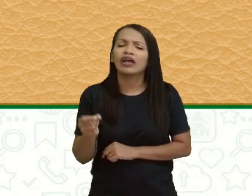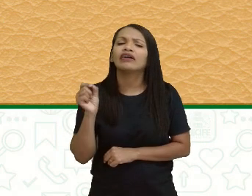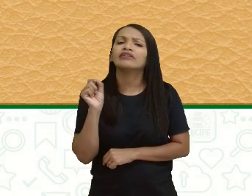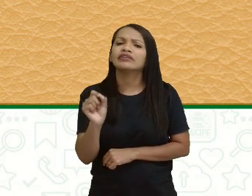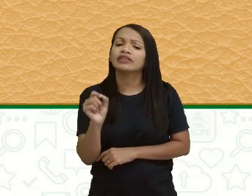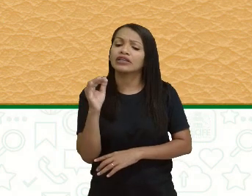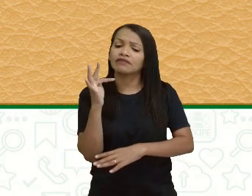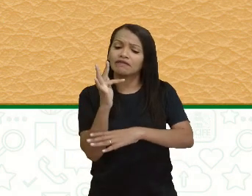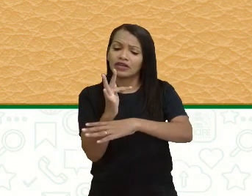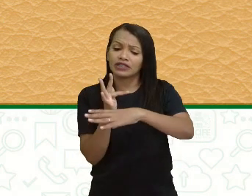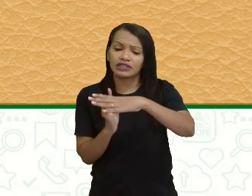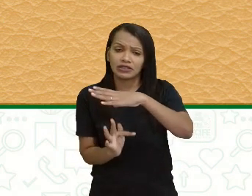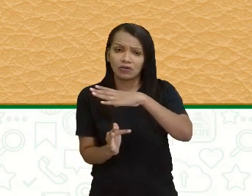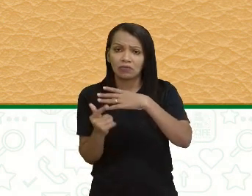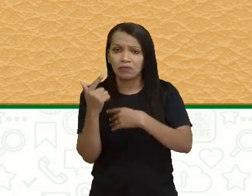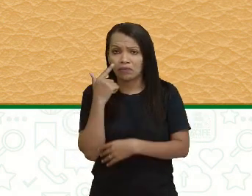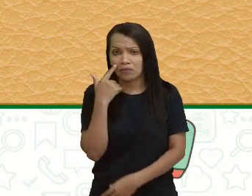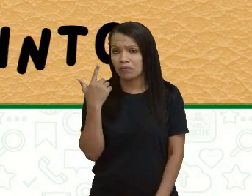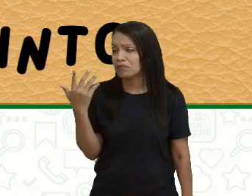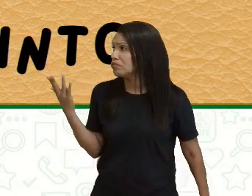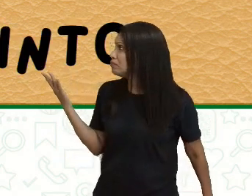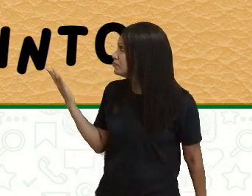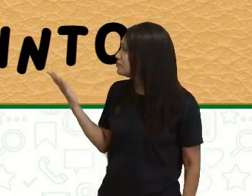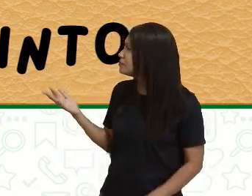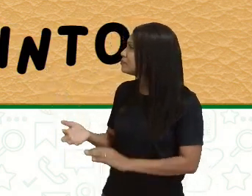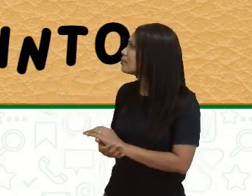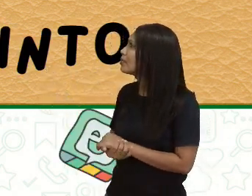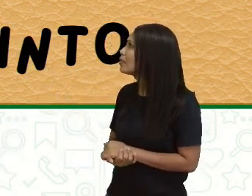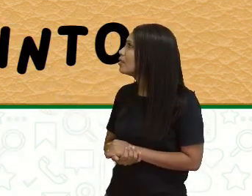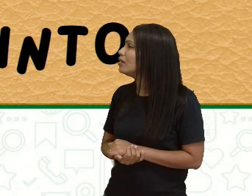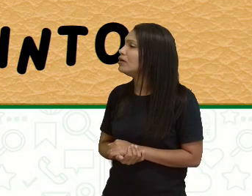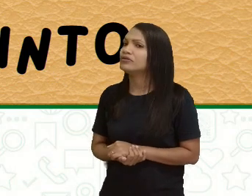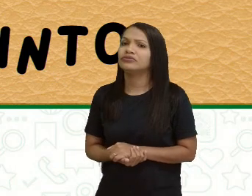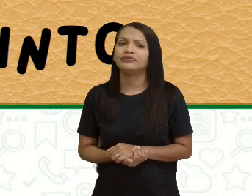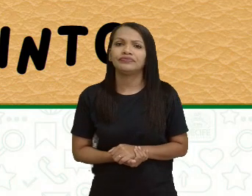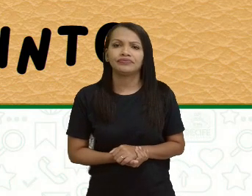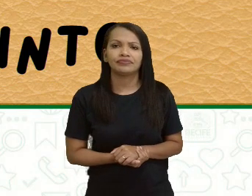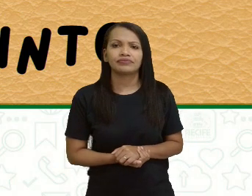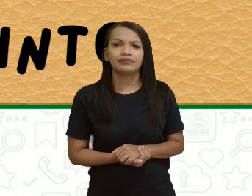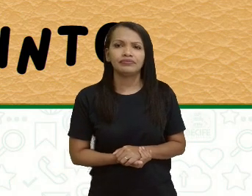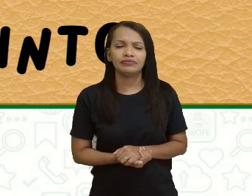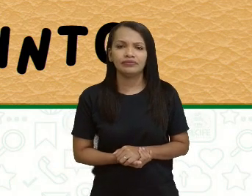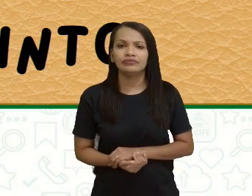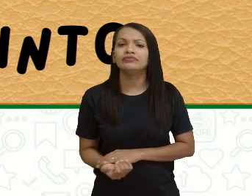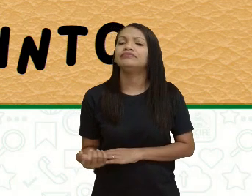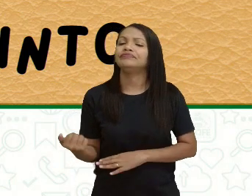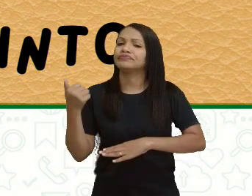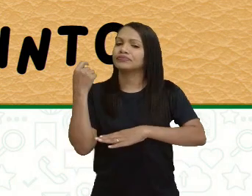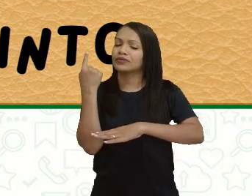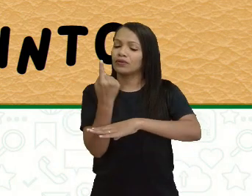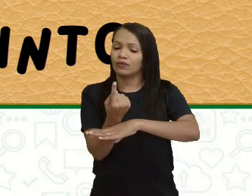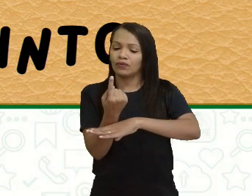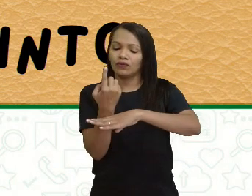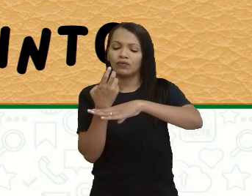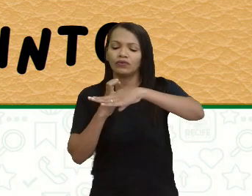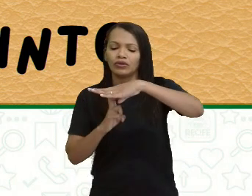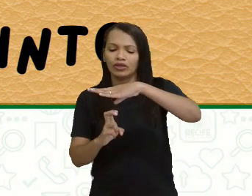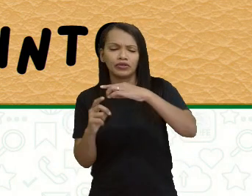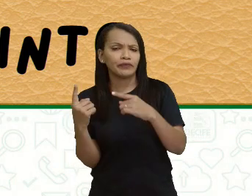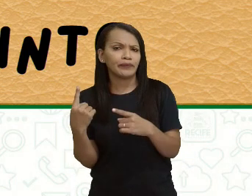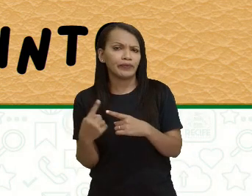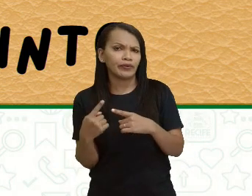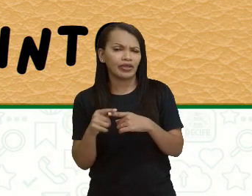fração, essa parte? Vamos ver? Olha só, 1/5 é assim